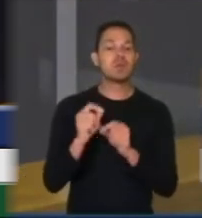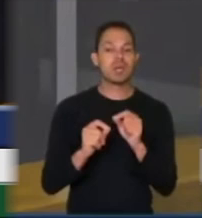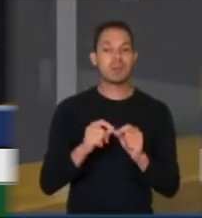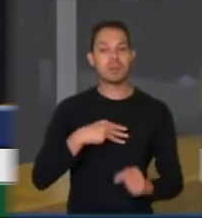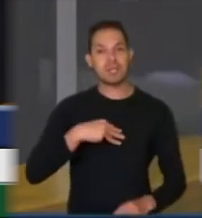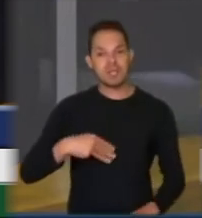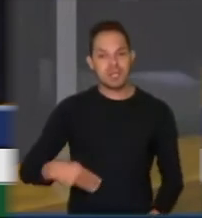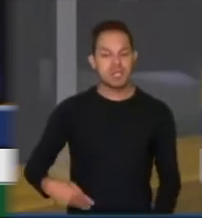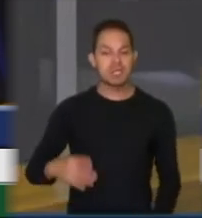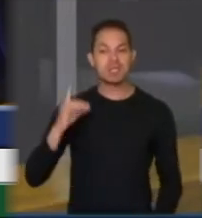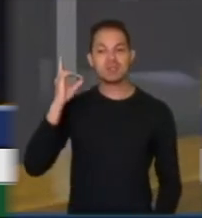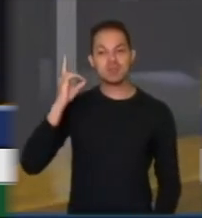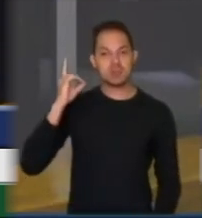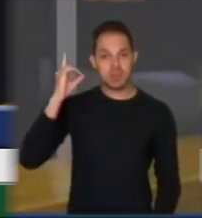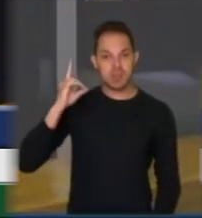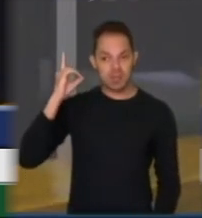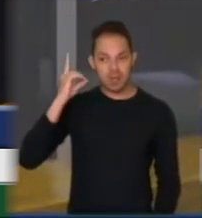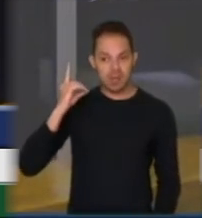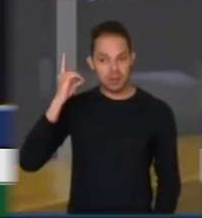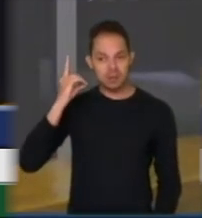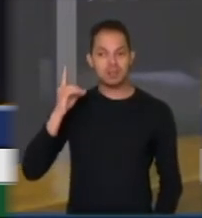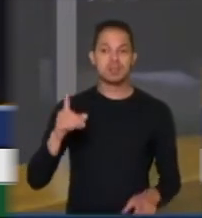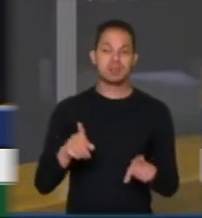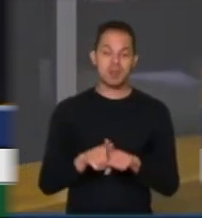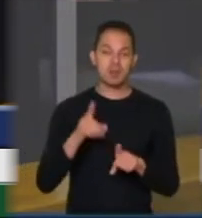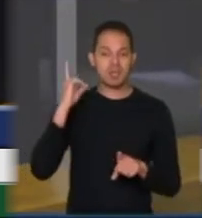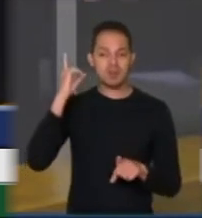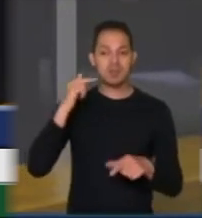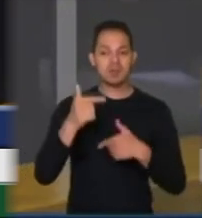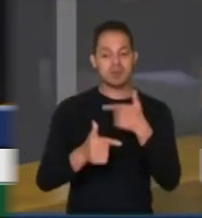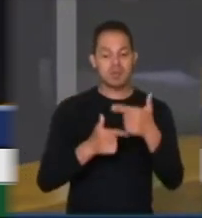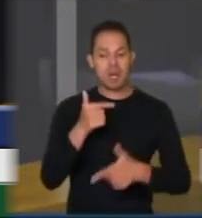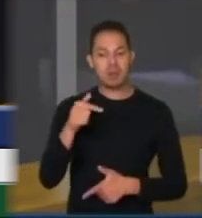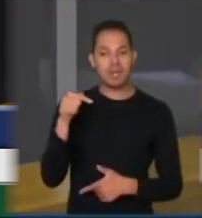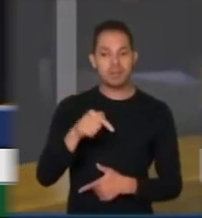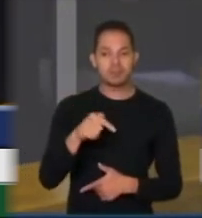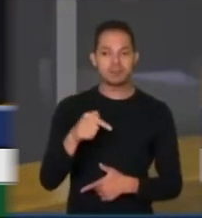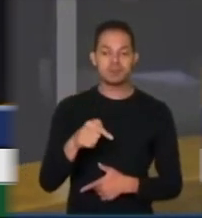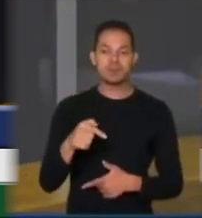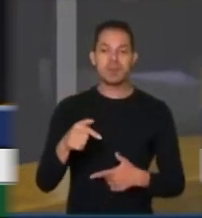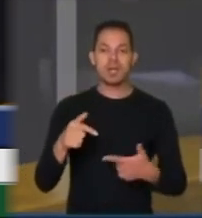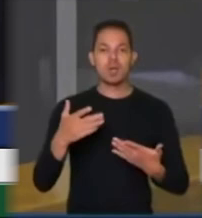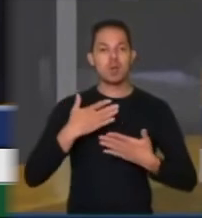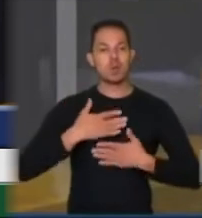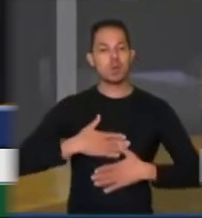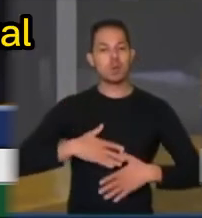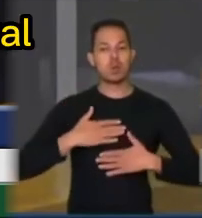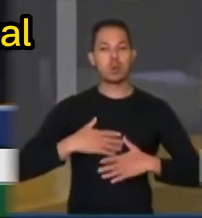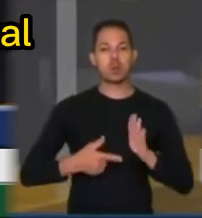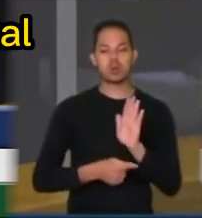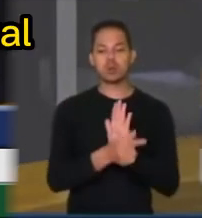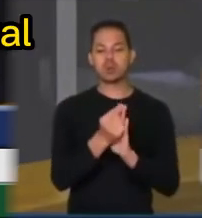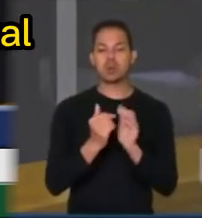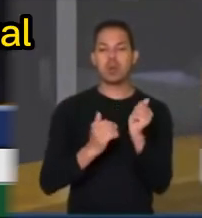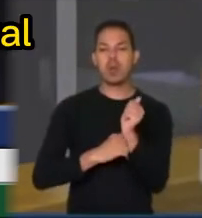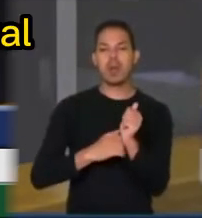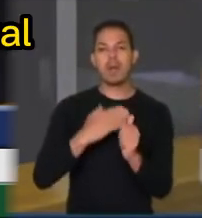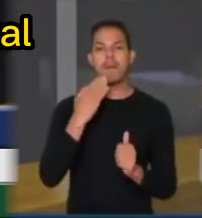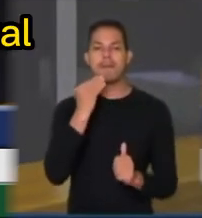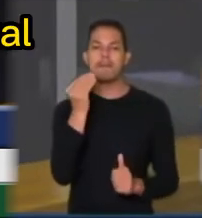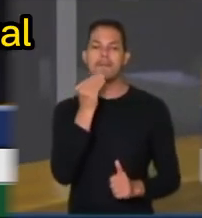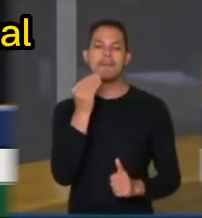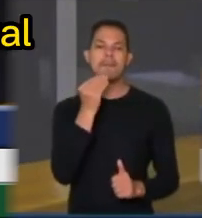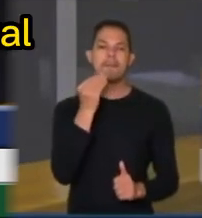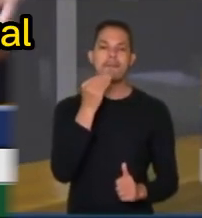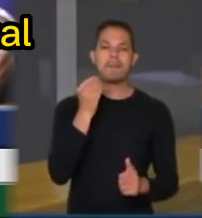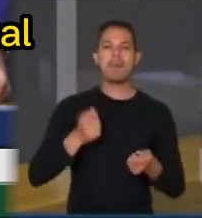deputados licenciados e ministros e deputados em exercício, estão se deleitando no orçamento secreto. Solicitaram